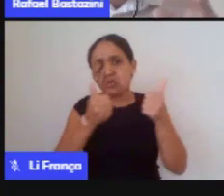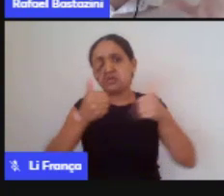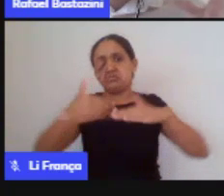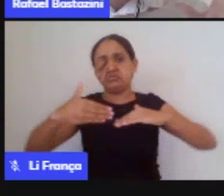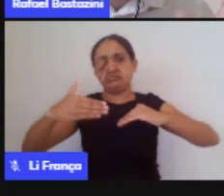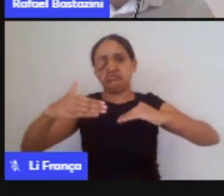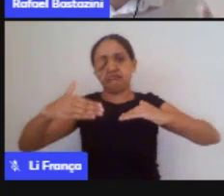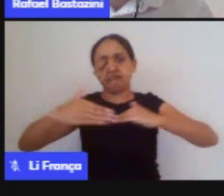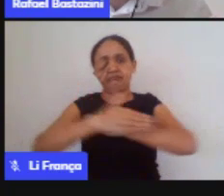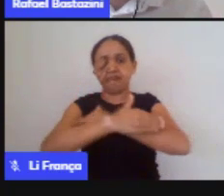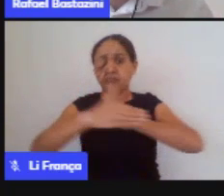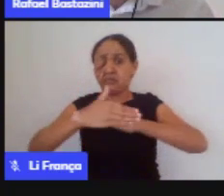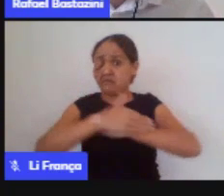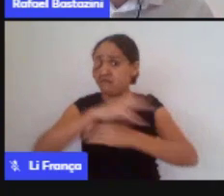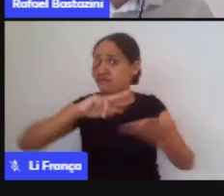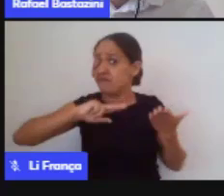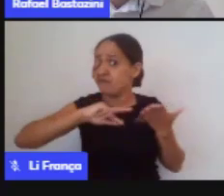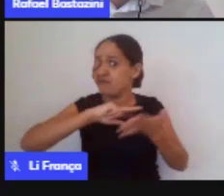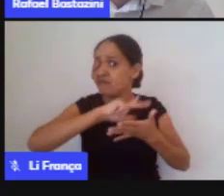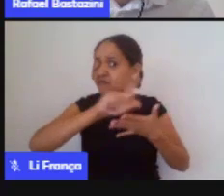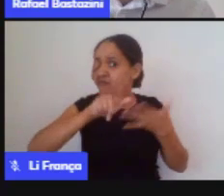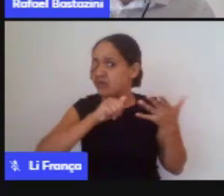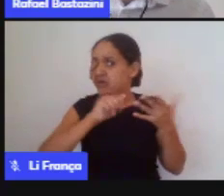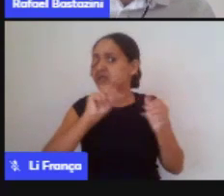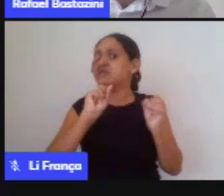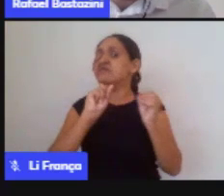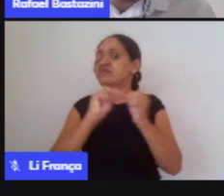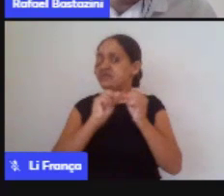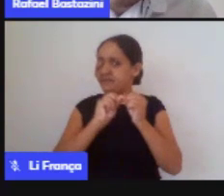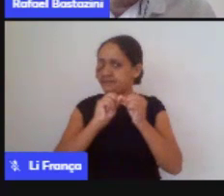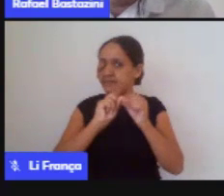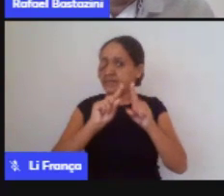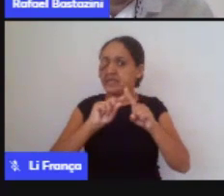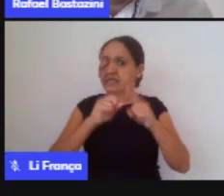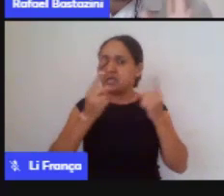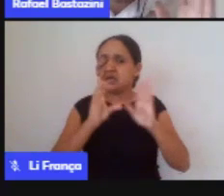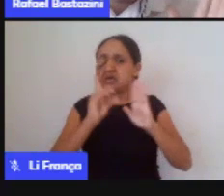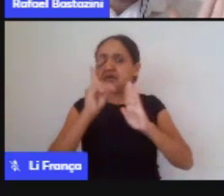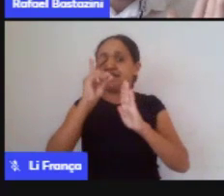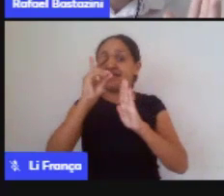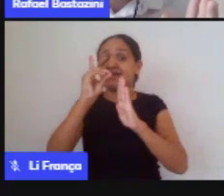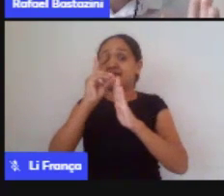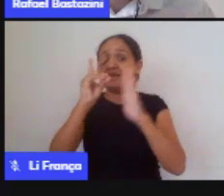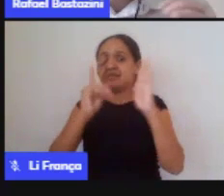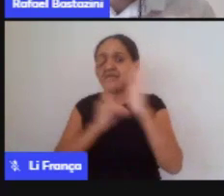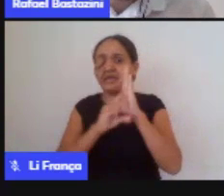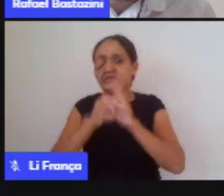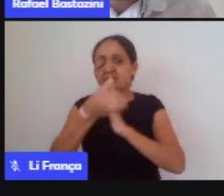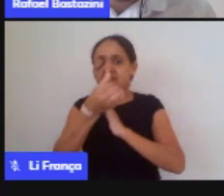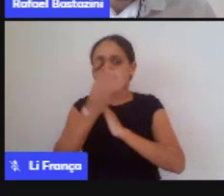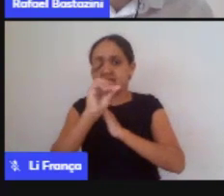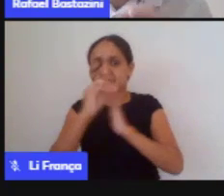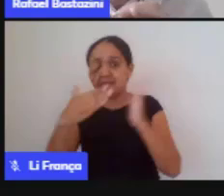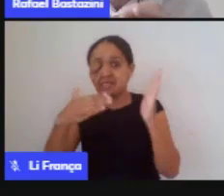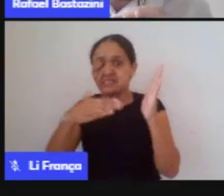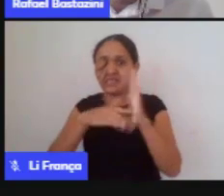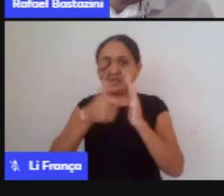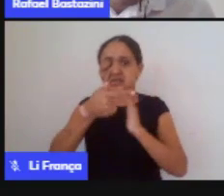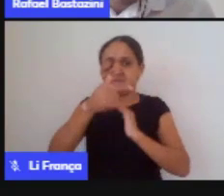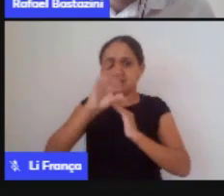mobilidade. Então, é uma série de investimentos que são feitos. Na década de entre 60 e 70, que são os